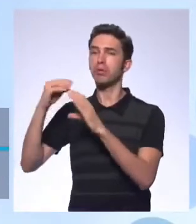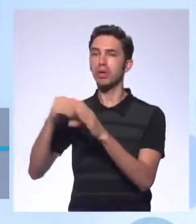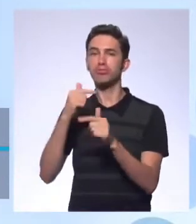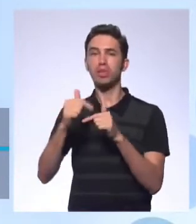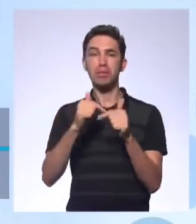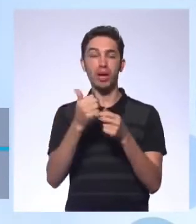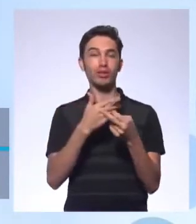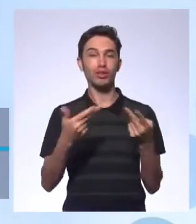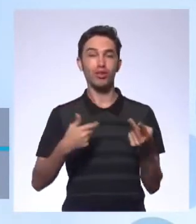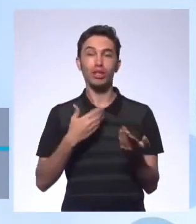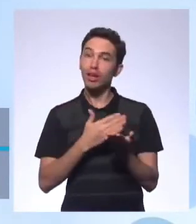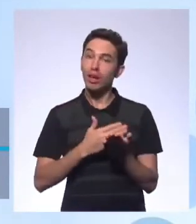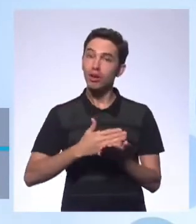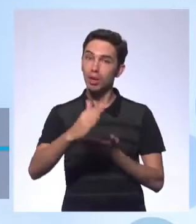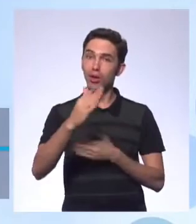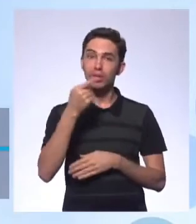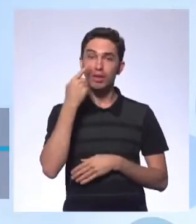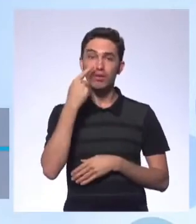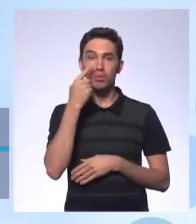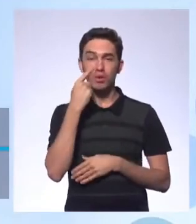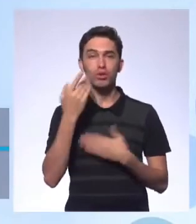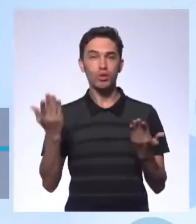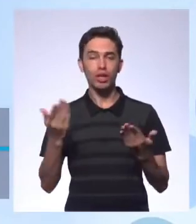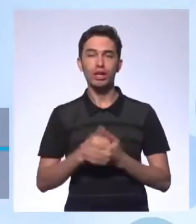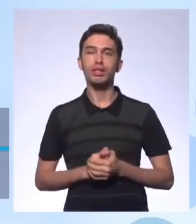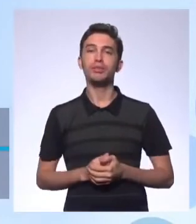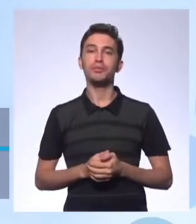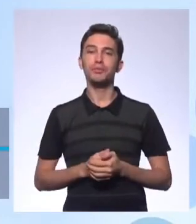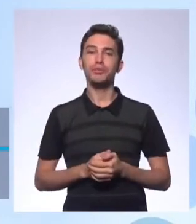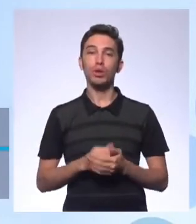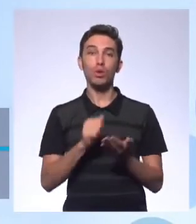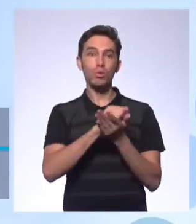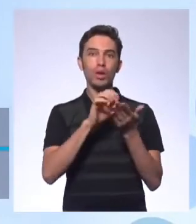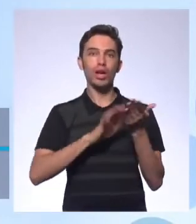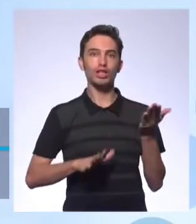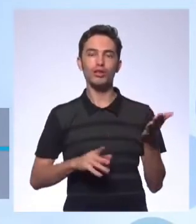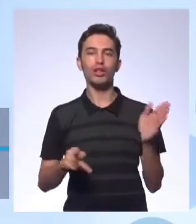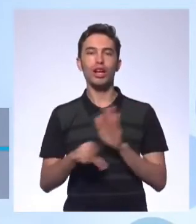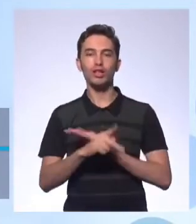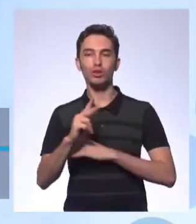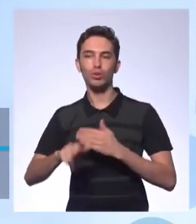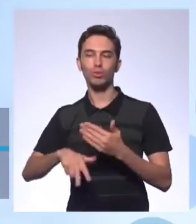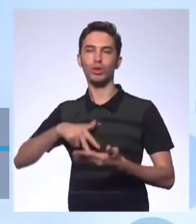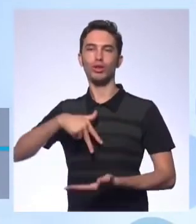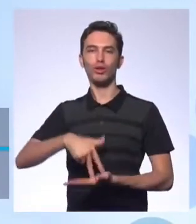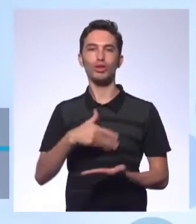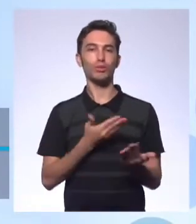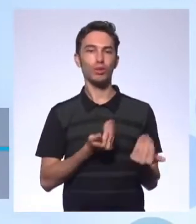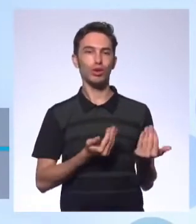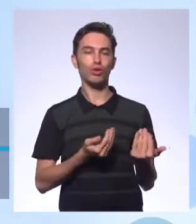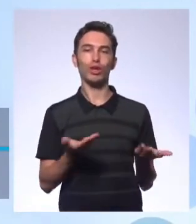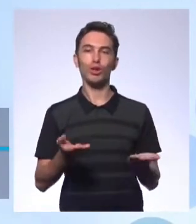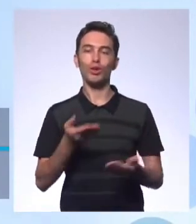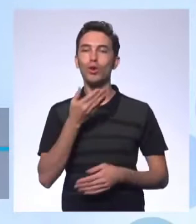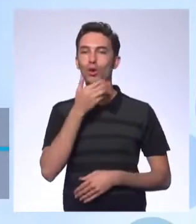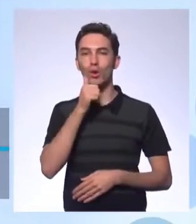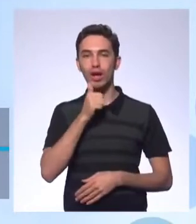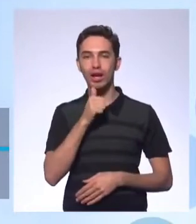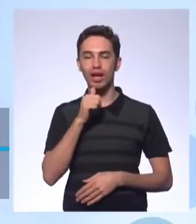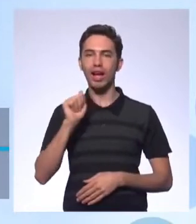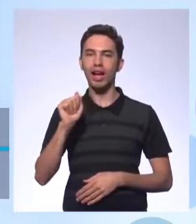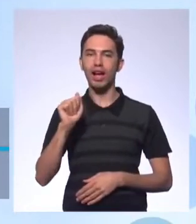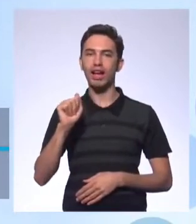nós começarmos a aula de hoje, nós já teremos uma atividade do protagonismo juvenil com a aluna